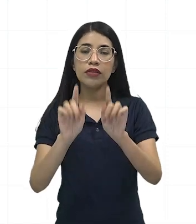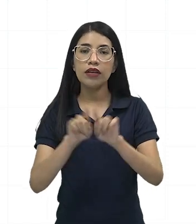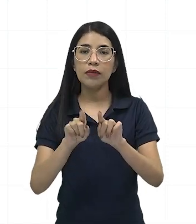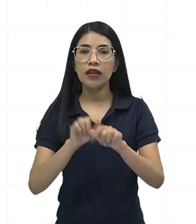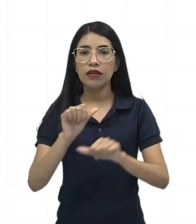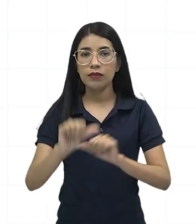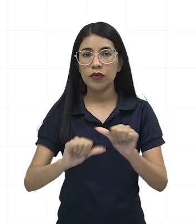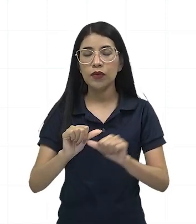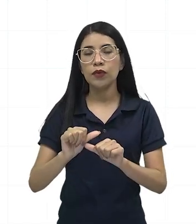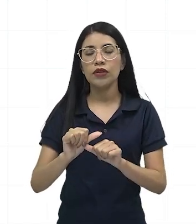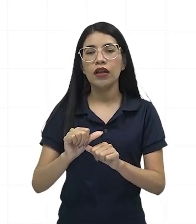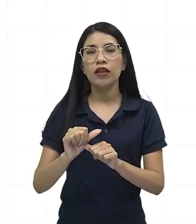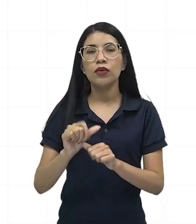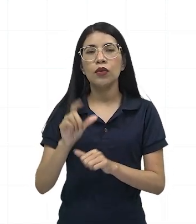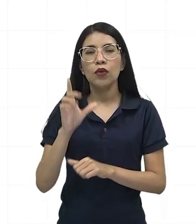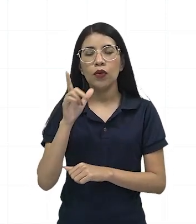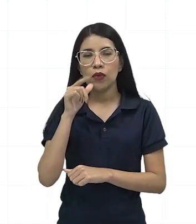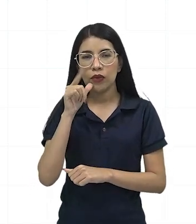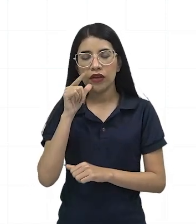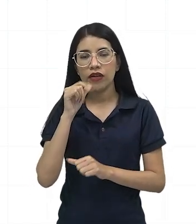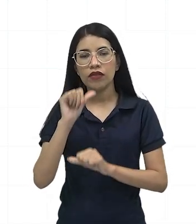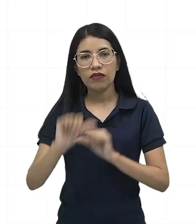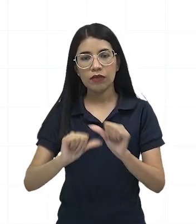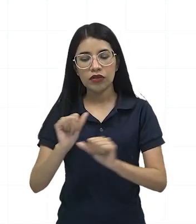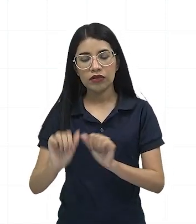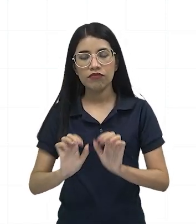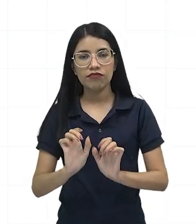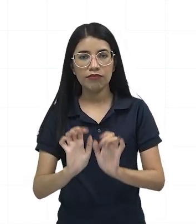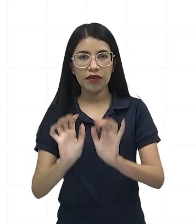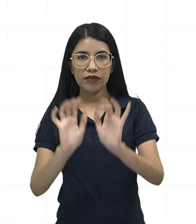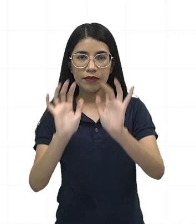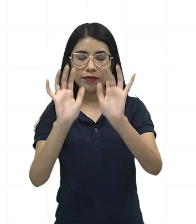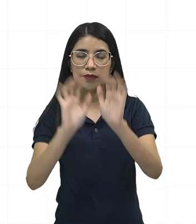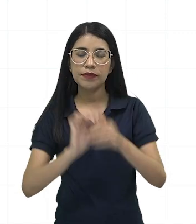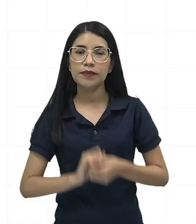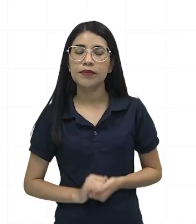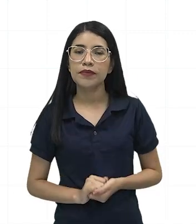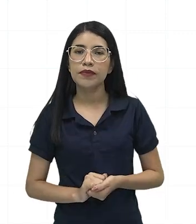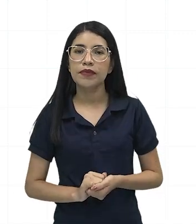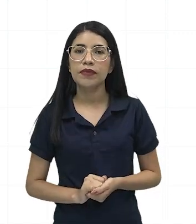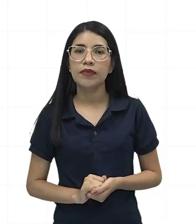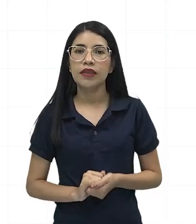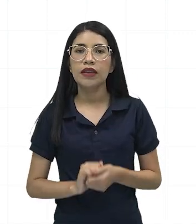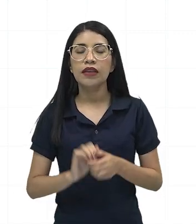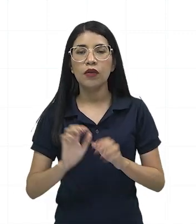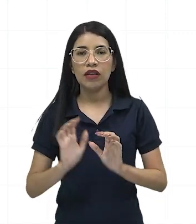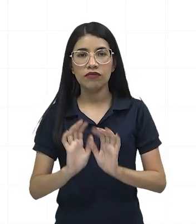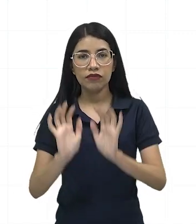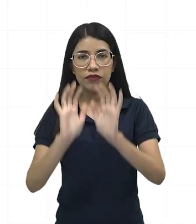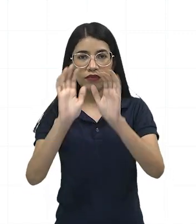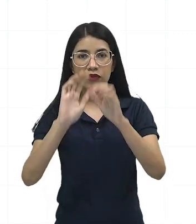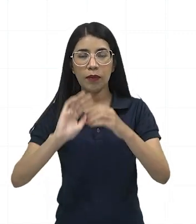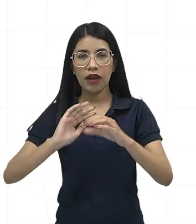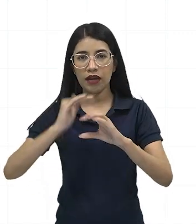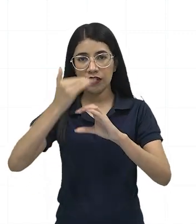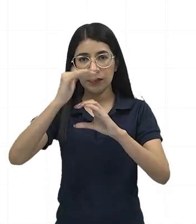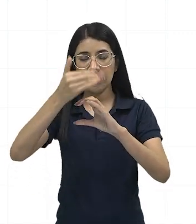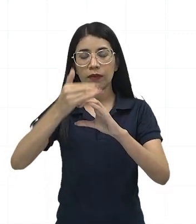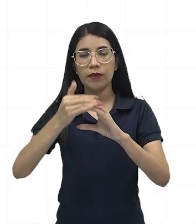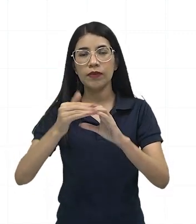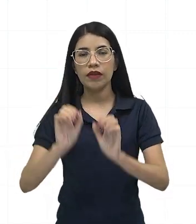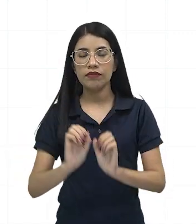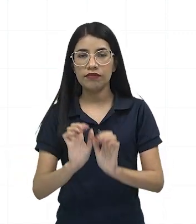estado líquido para o seu estado de vapor, né? Então, ela vai subir para a atmosfera por